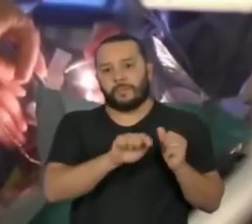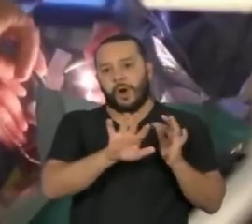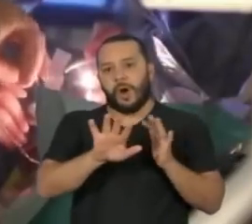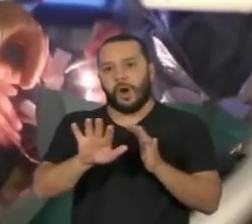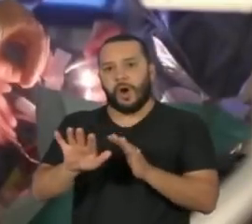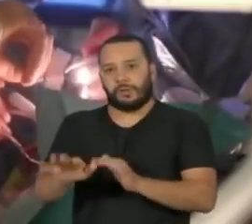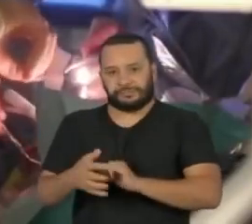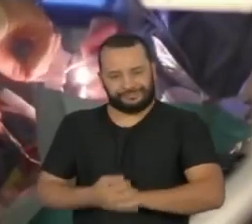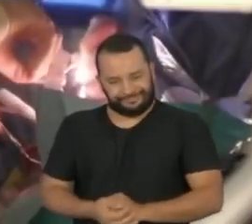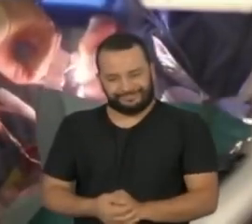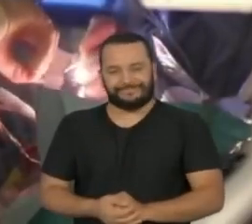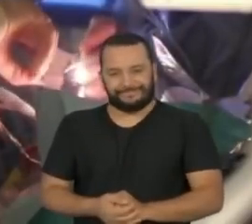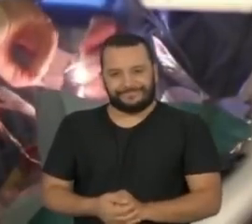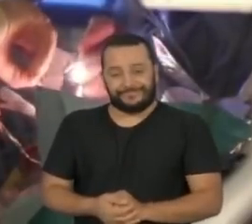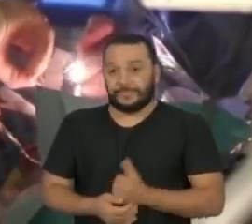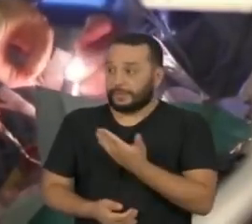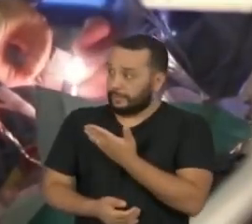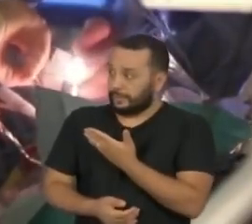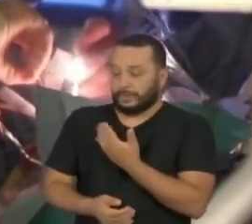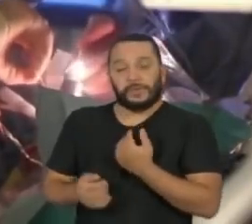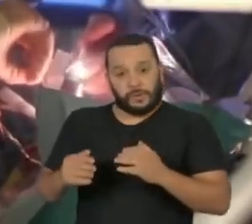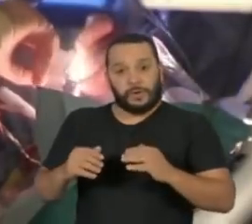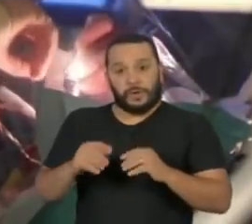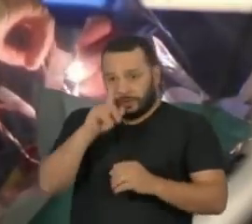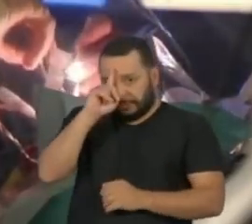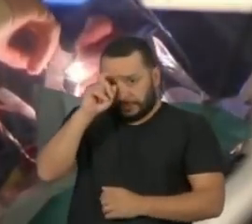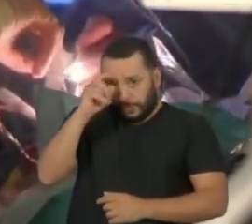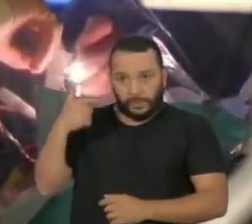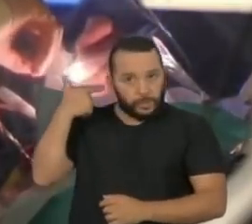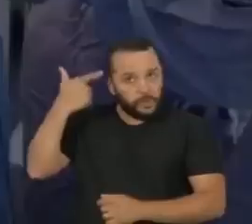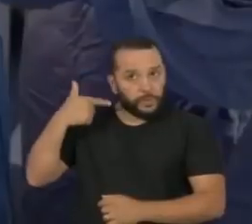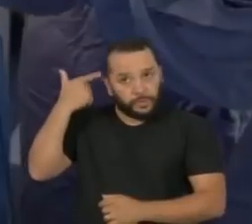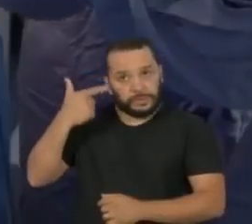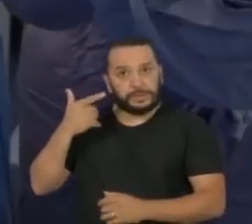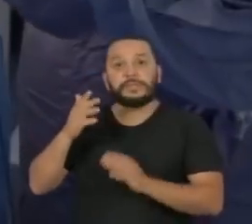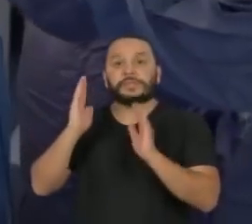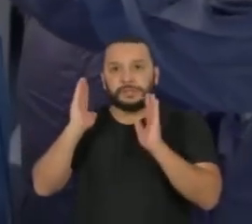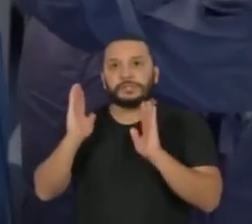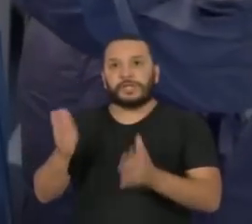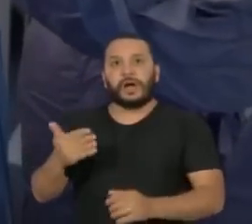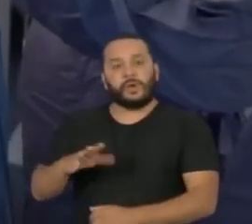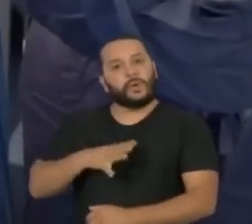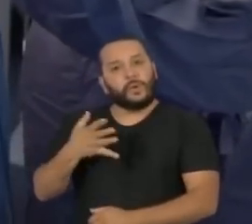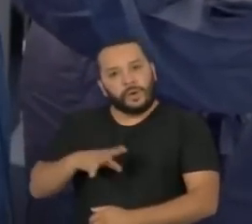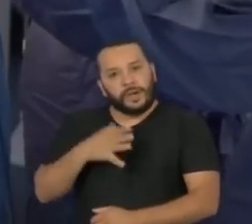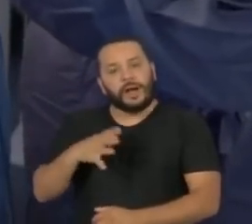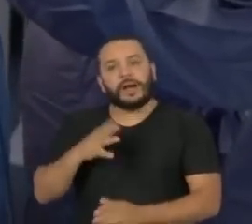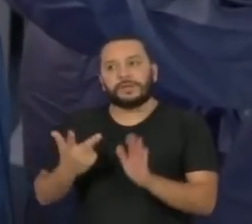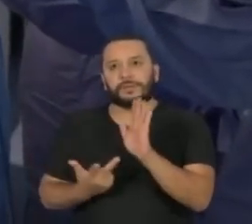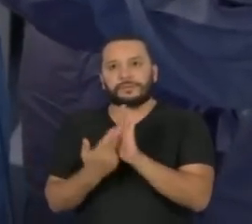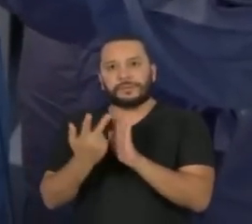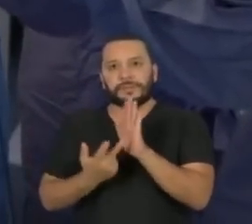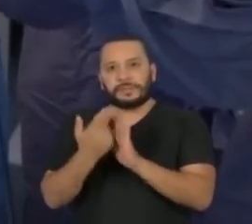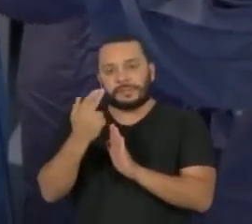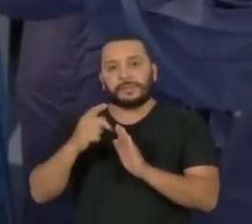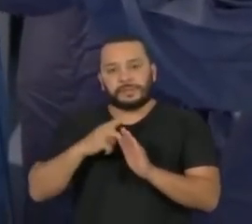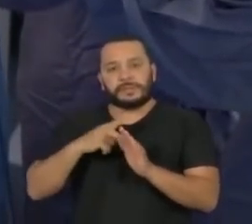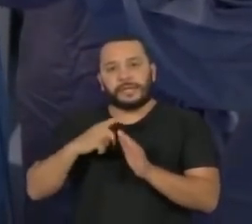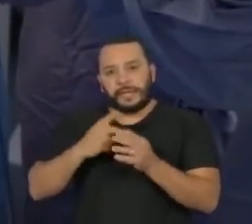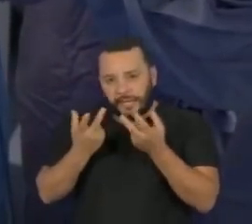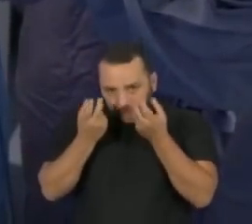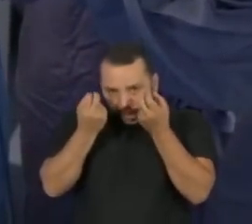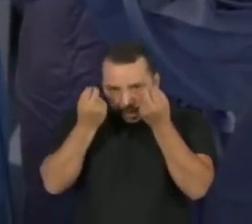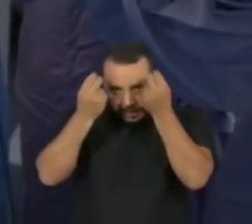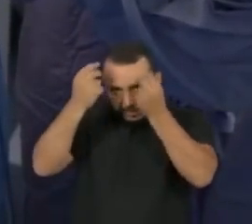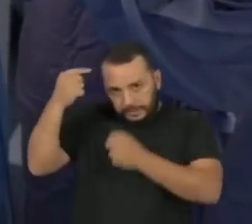Essa equipe médica de um hospital em Londres rompeu todos os protocolos numa operação para remover o tumor cerebral